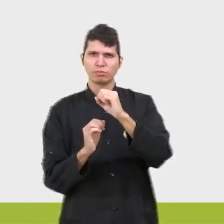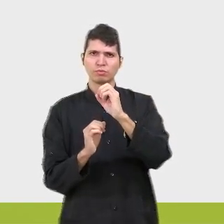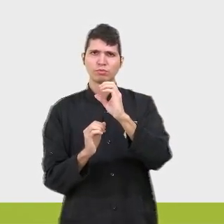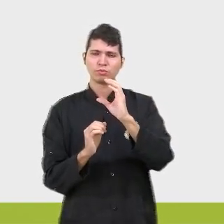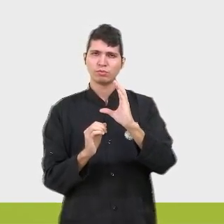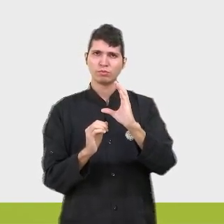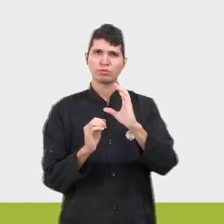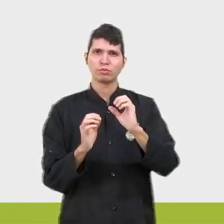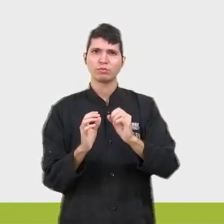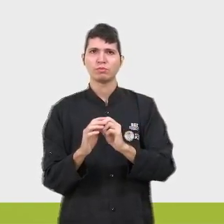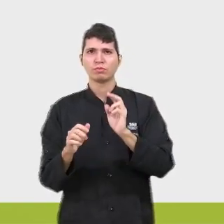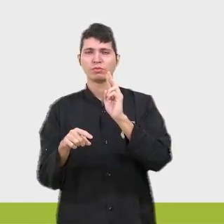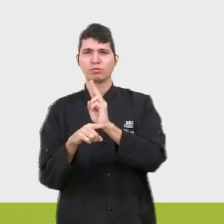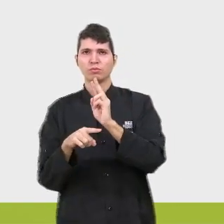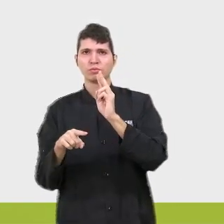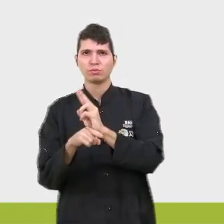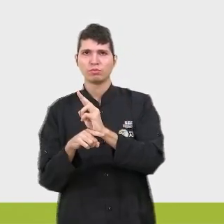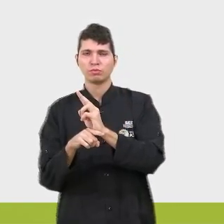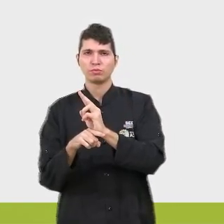Não. Proteção para o